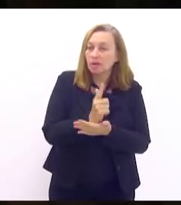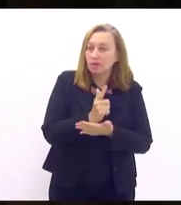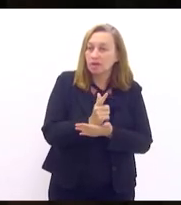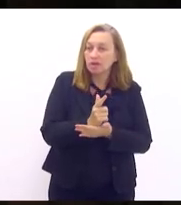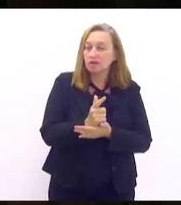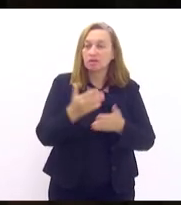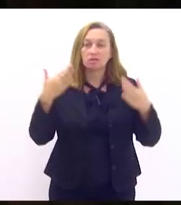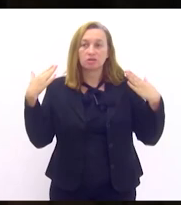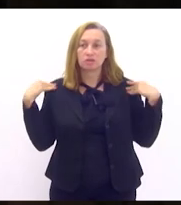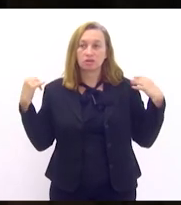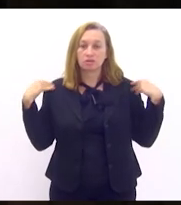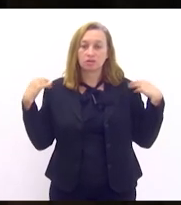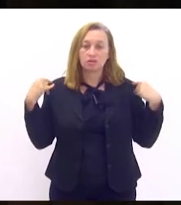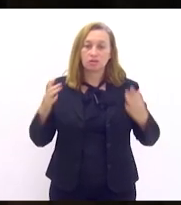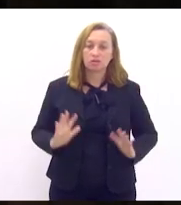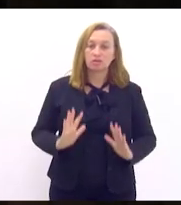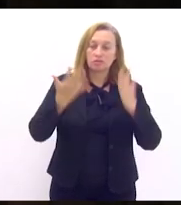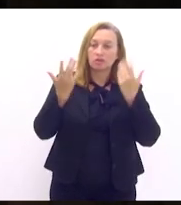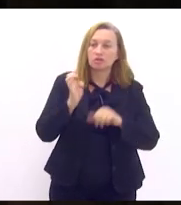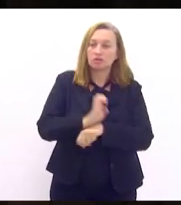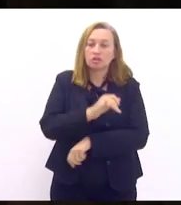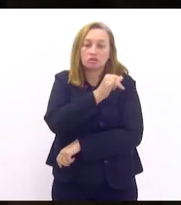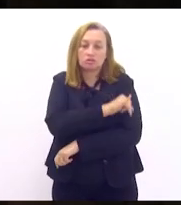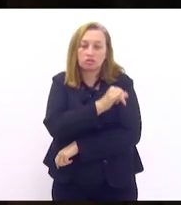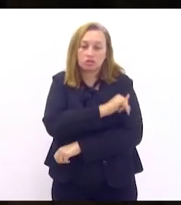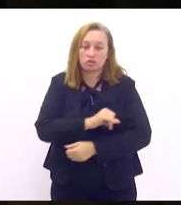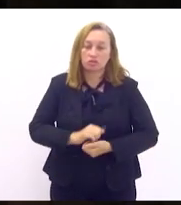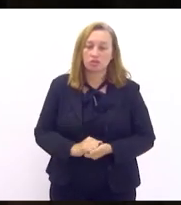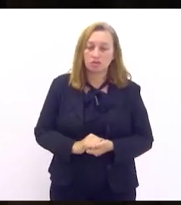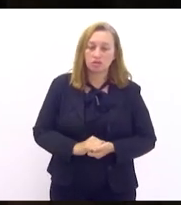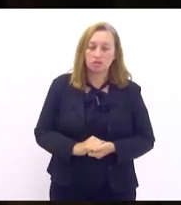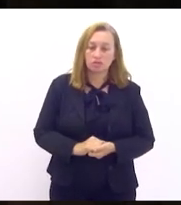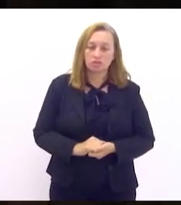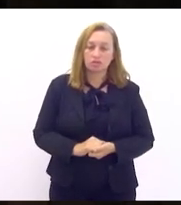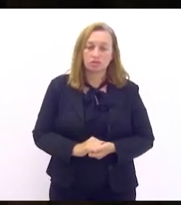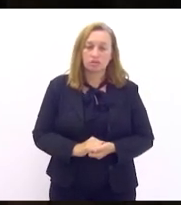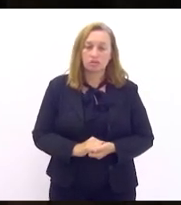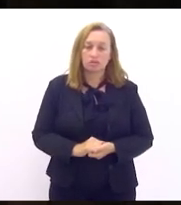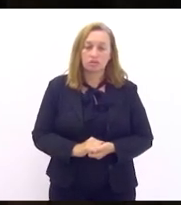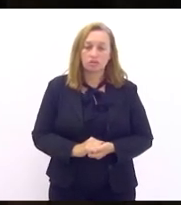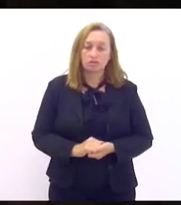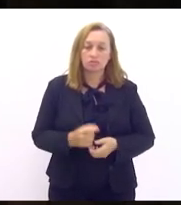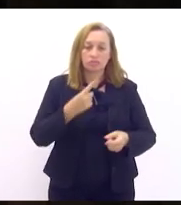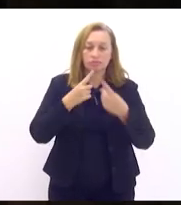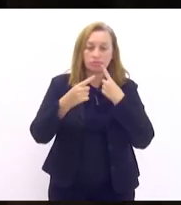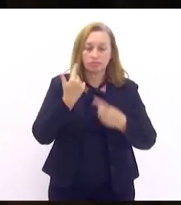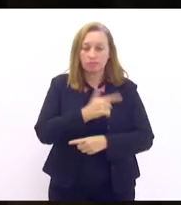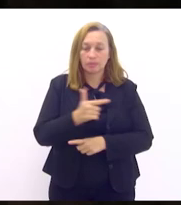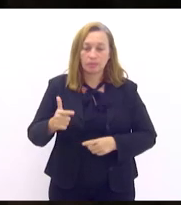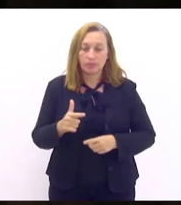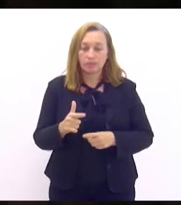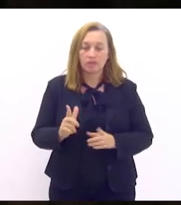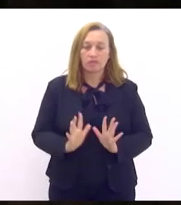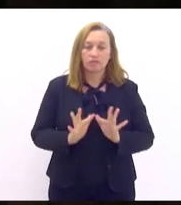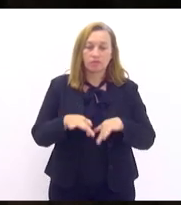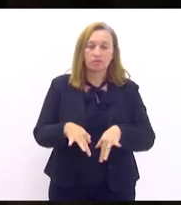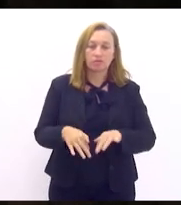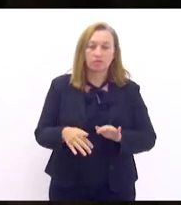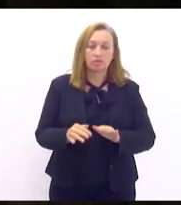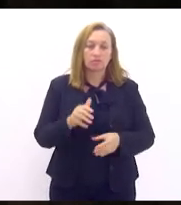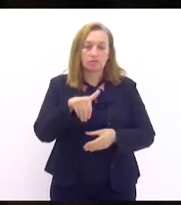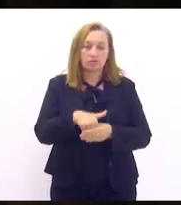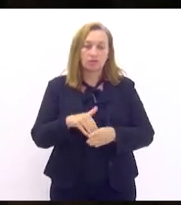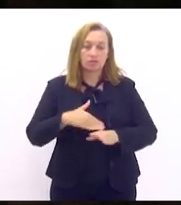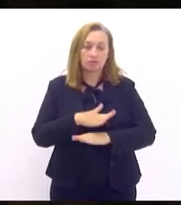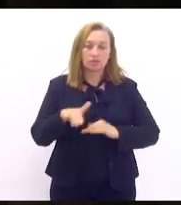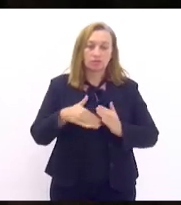e de lazer promovidos no âmbito do Estado do Rio de Janeiro, da forma que menciona. Em discussão, não havendo quem queira discutir, encerrada a discussão e